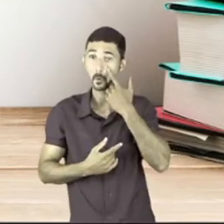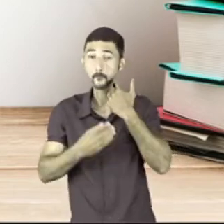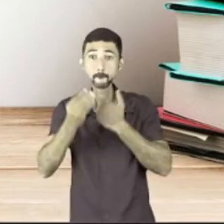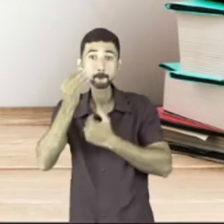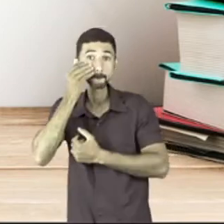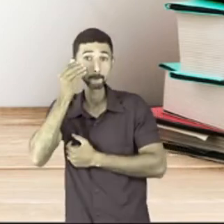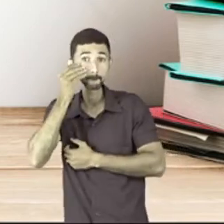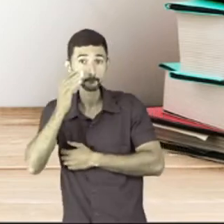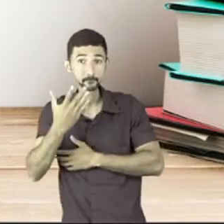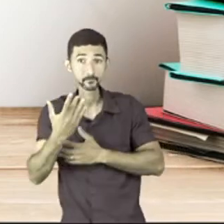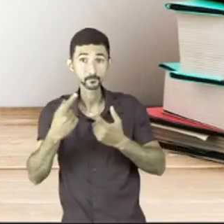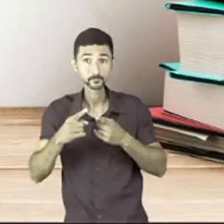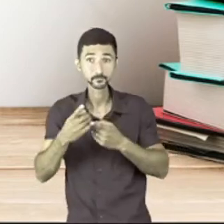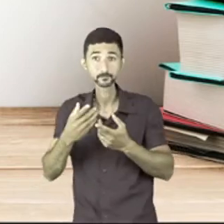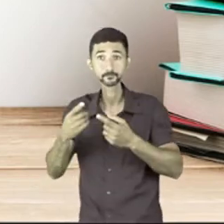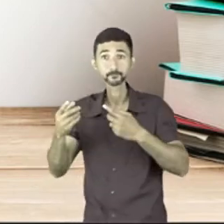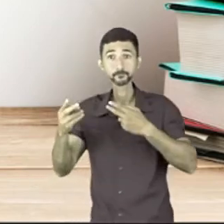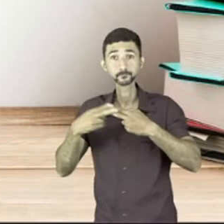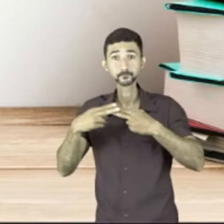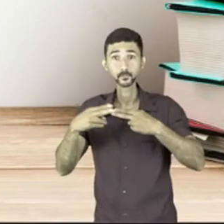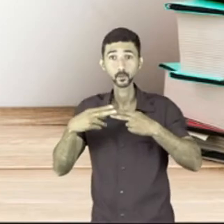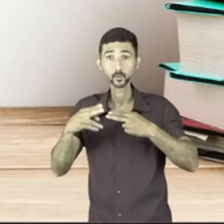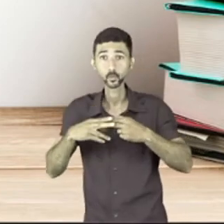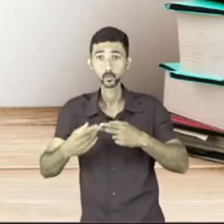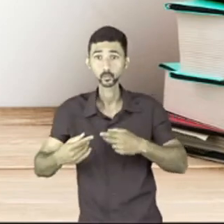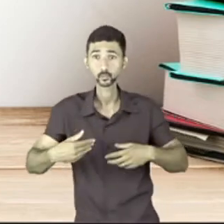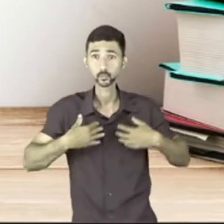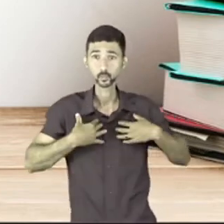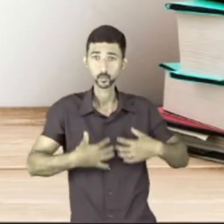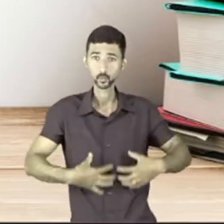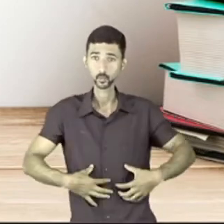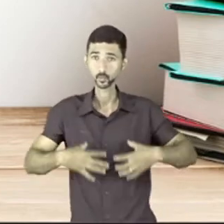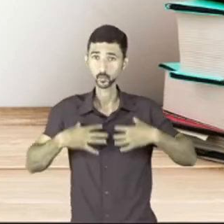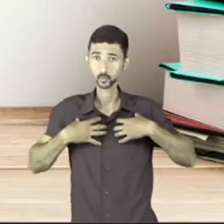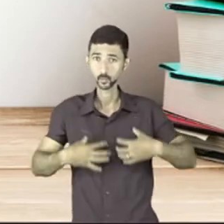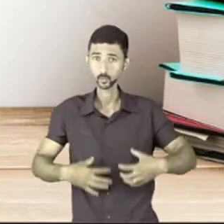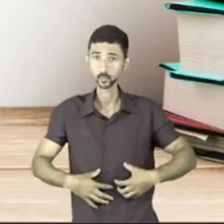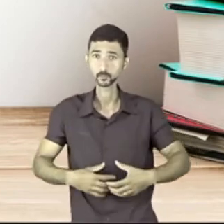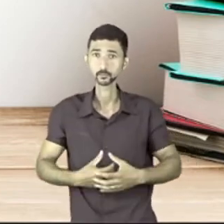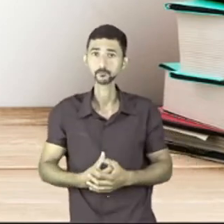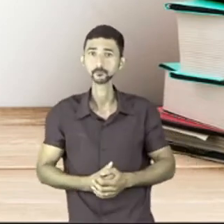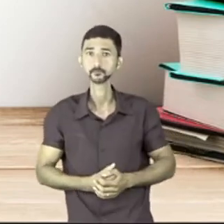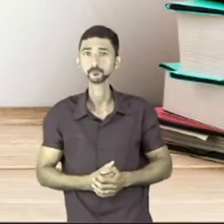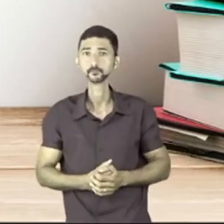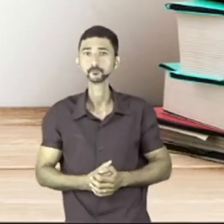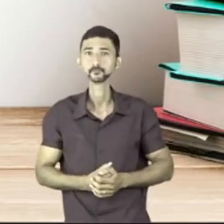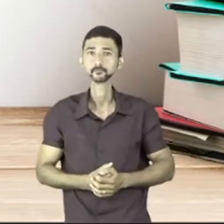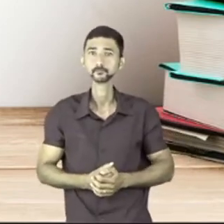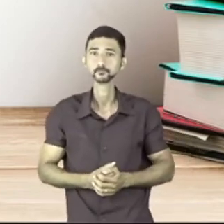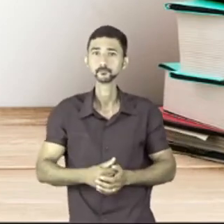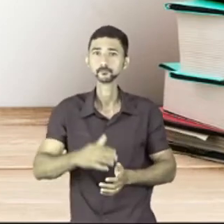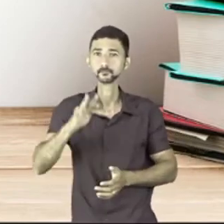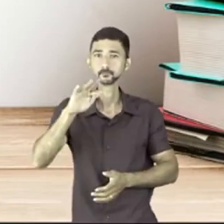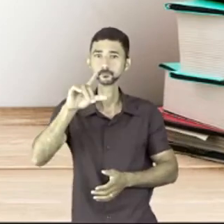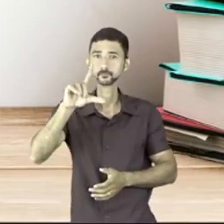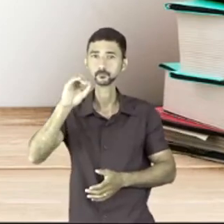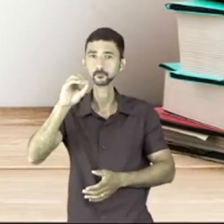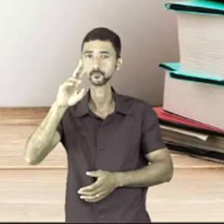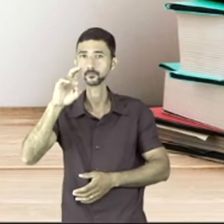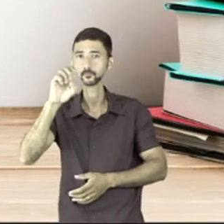Reparem que elas estão apenas utilizando golpes no tronco, ou seja, uma luta com floretes.